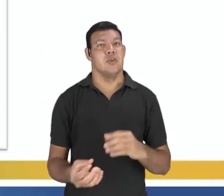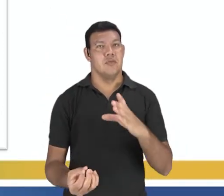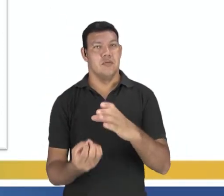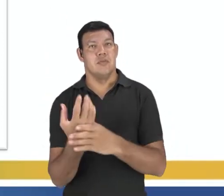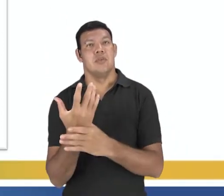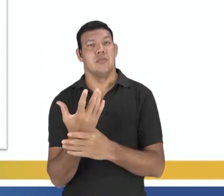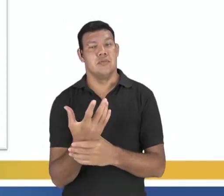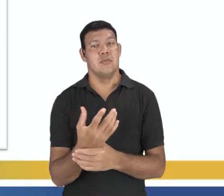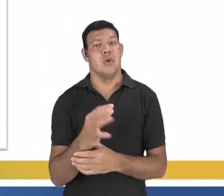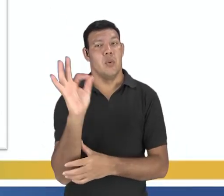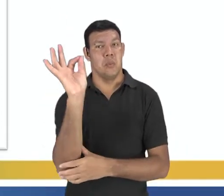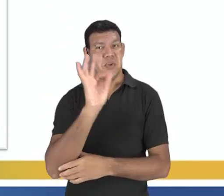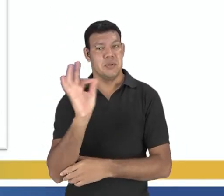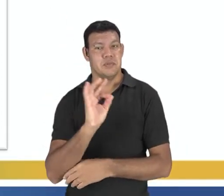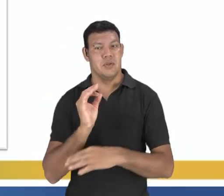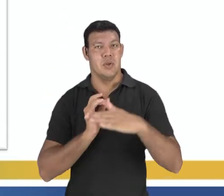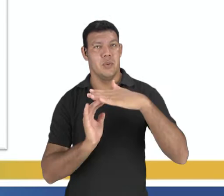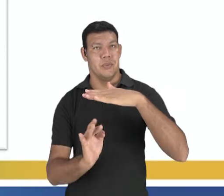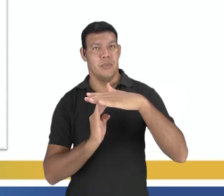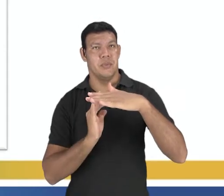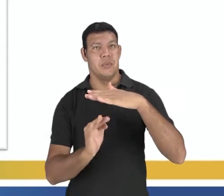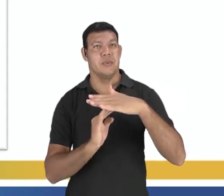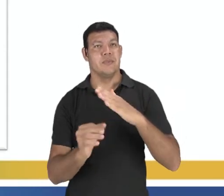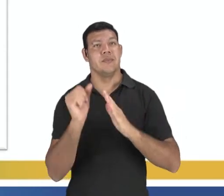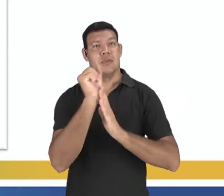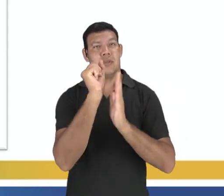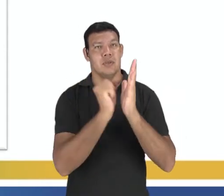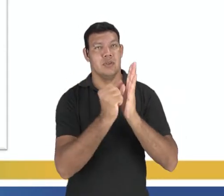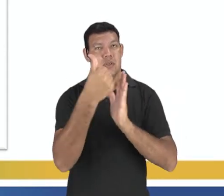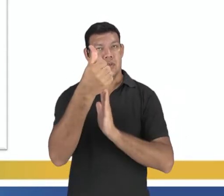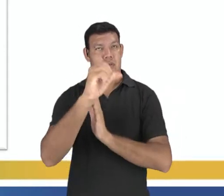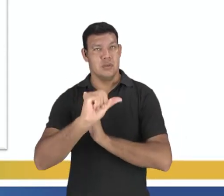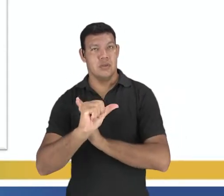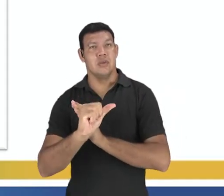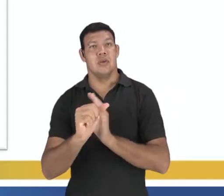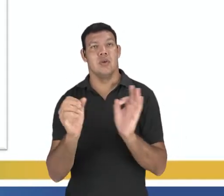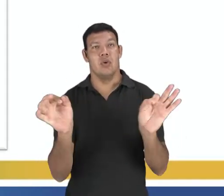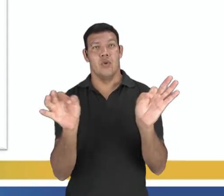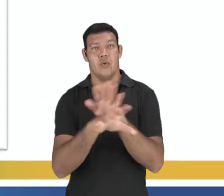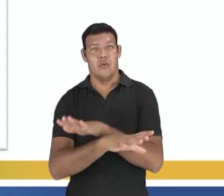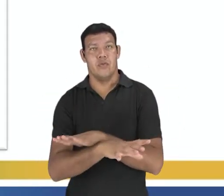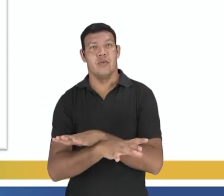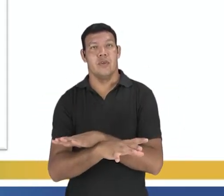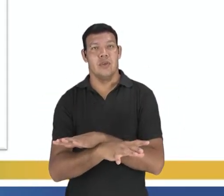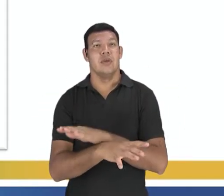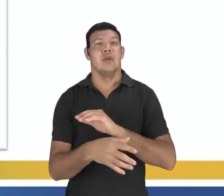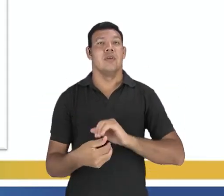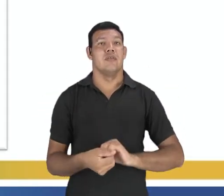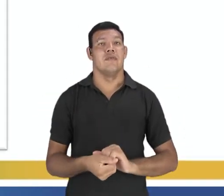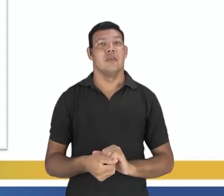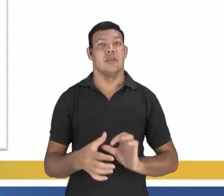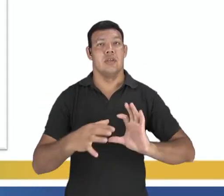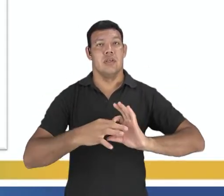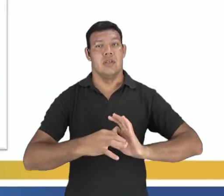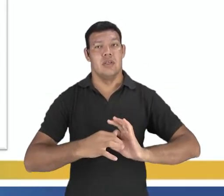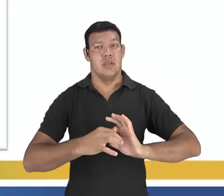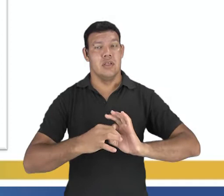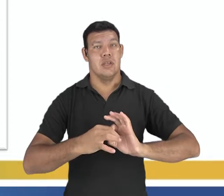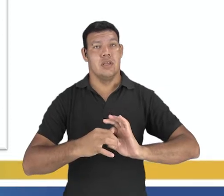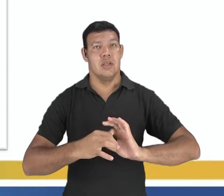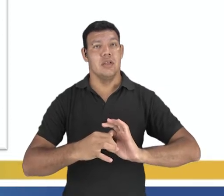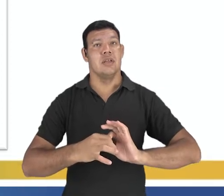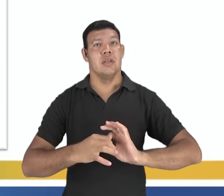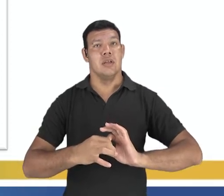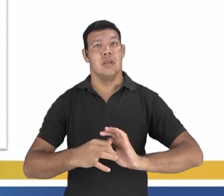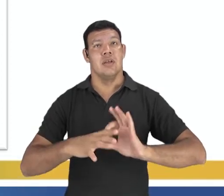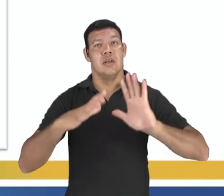após 1850, com a abolição do tráfico negreiro, e aí observem que no ano de 1850, após